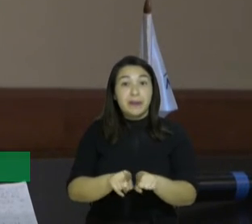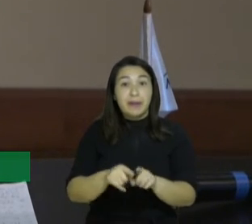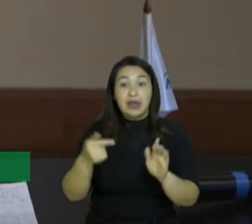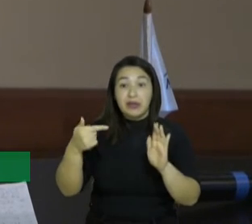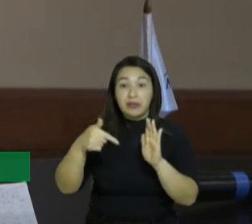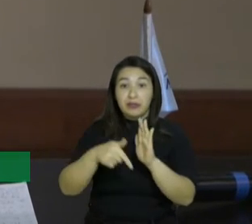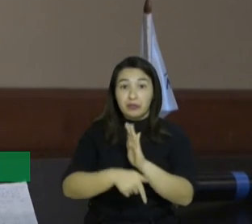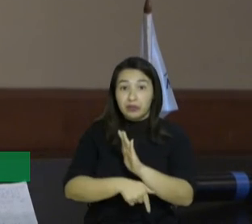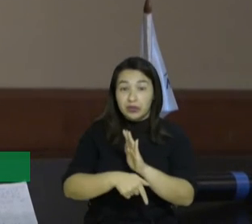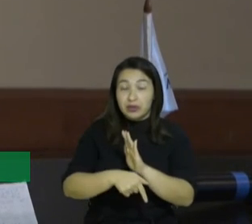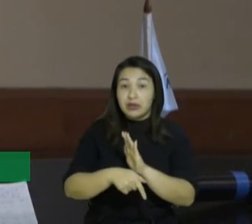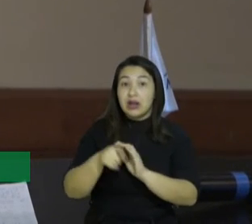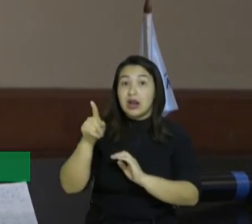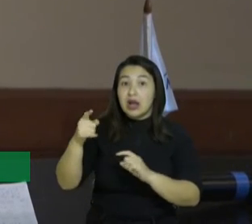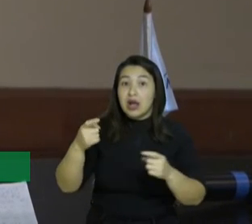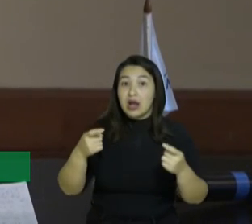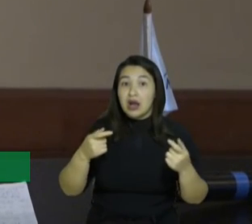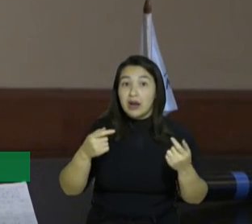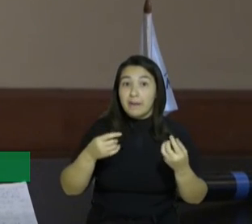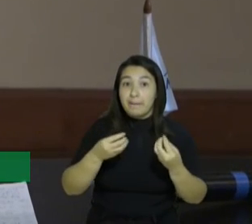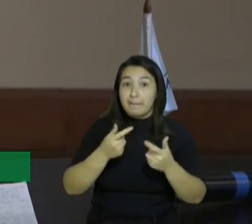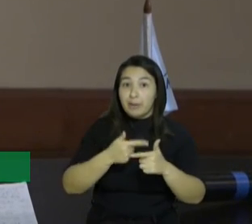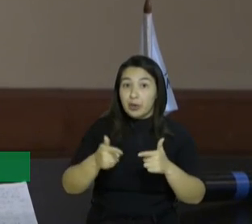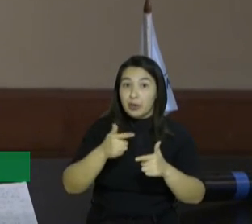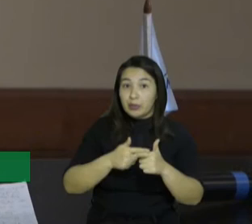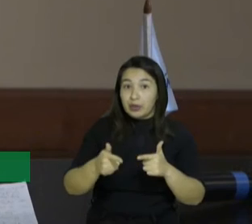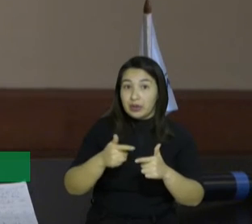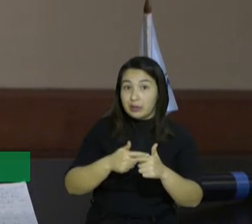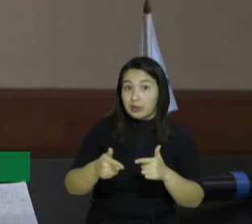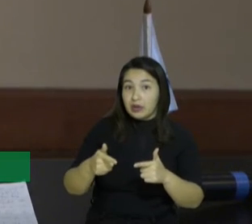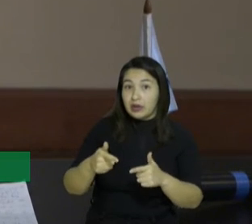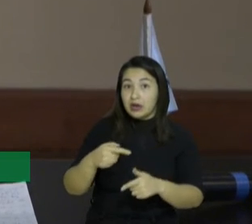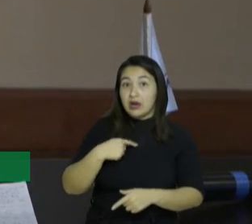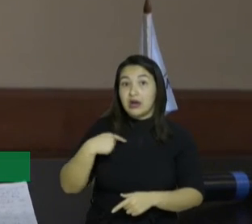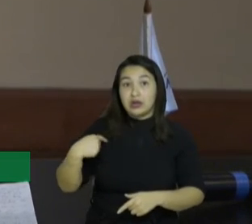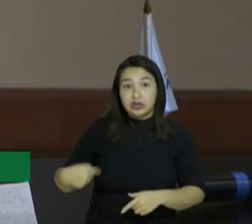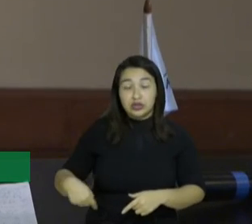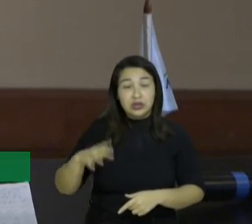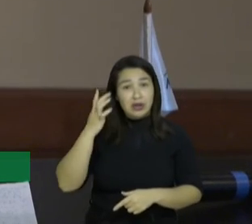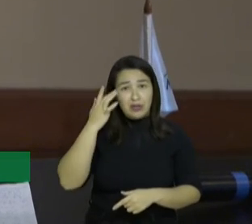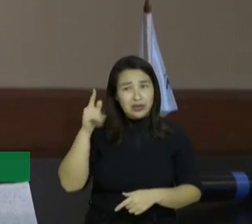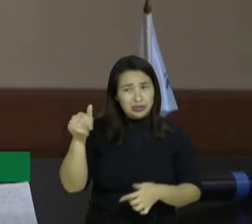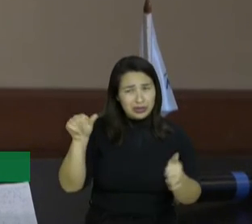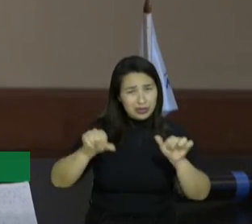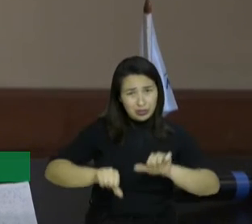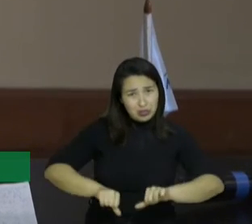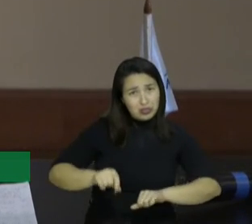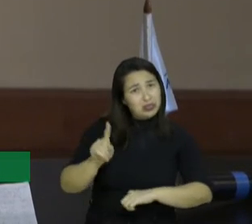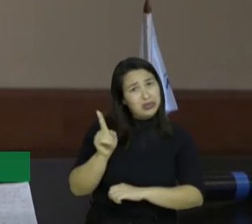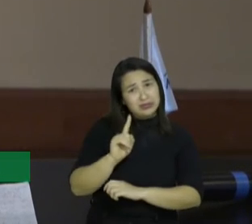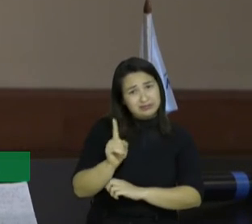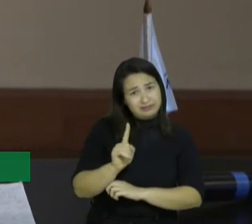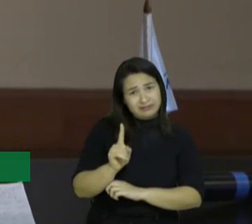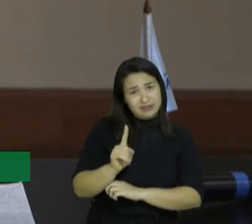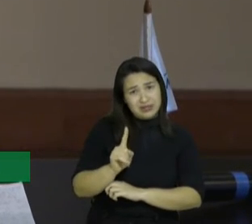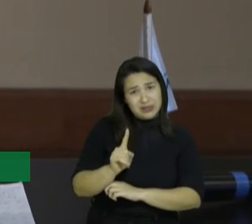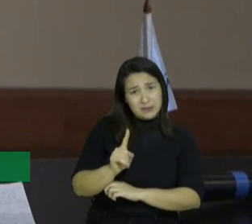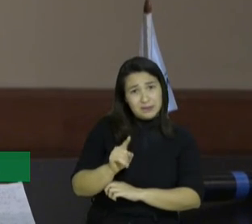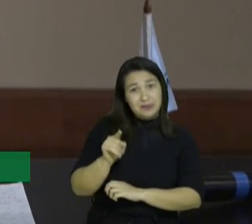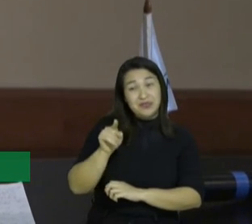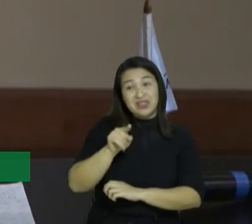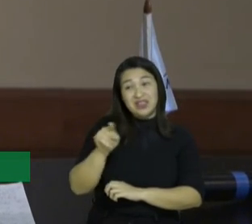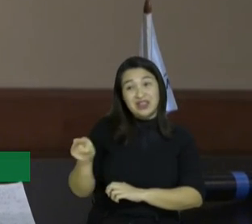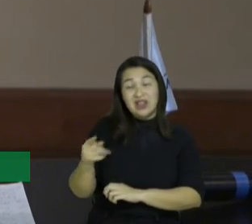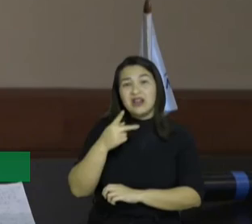eh que não que eu não vislumbro eu acho que a China Não tá tão mal assim como eh os plantonistas os né